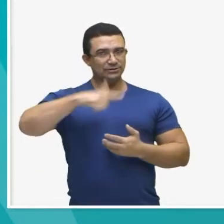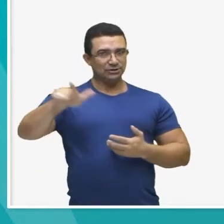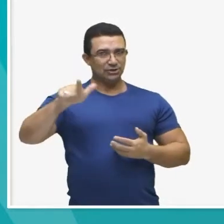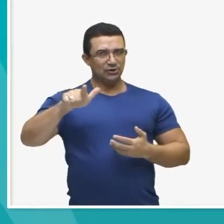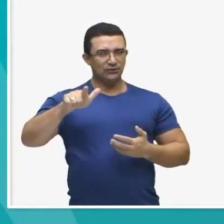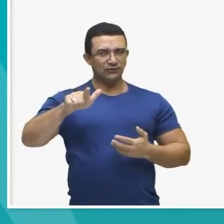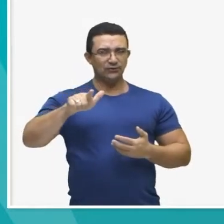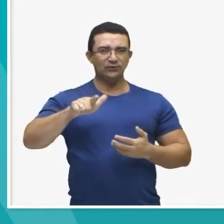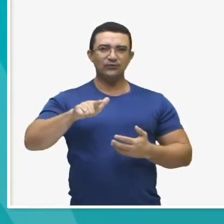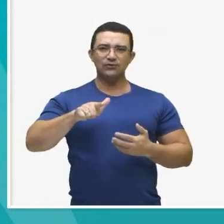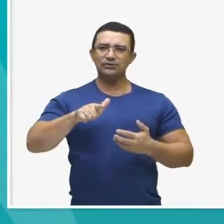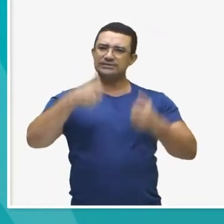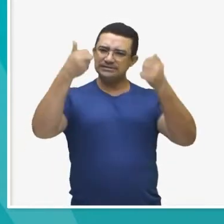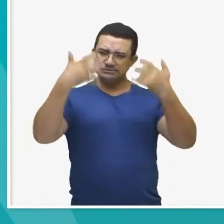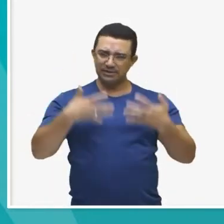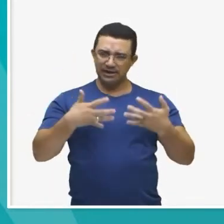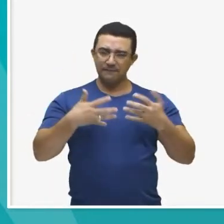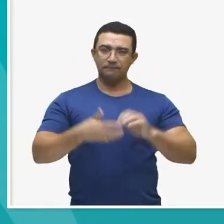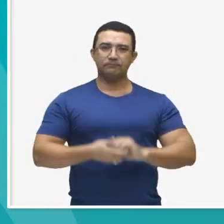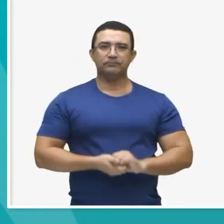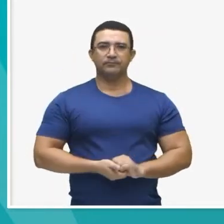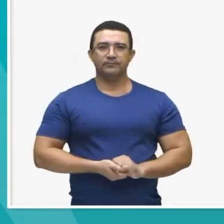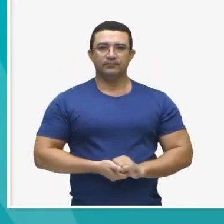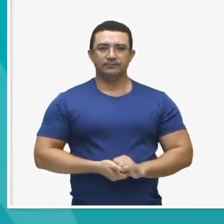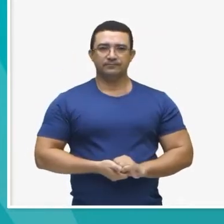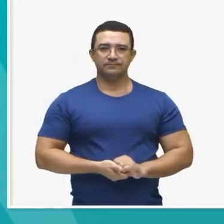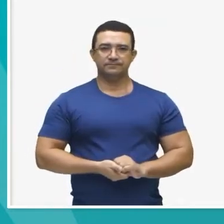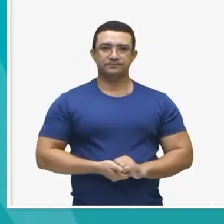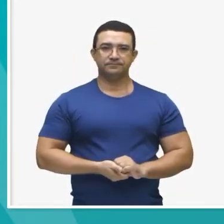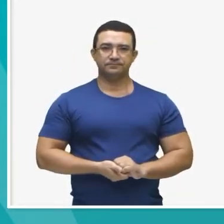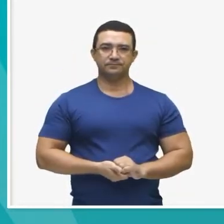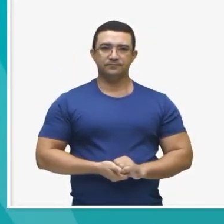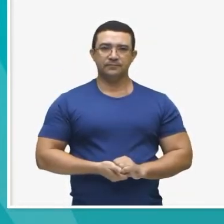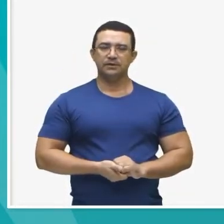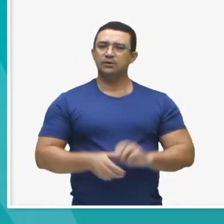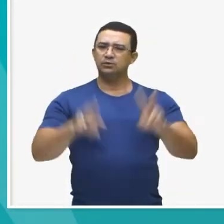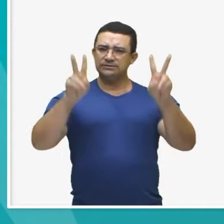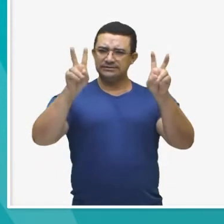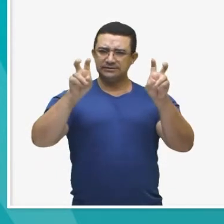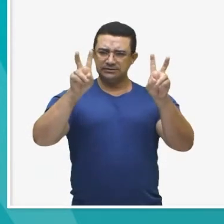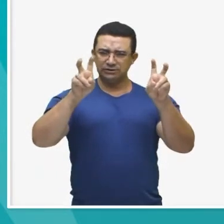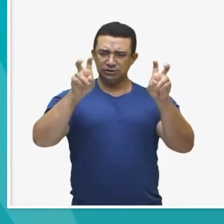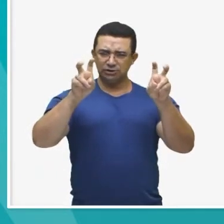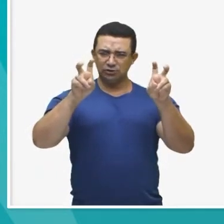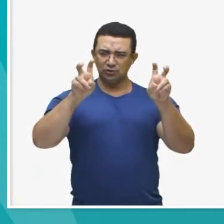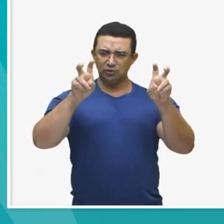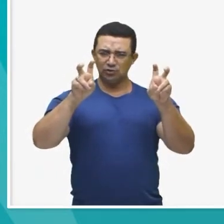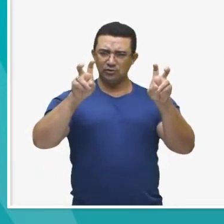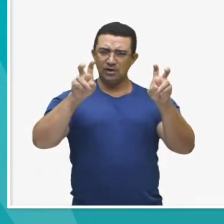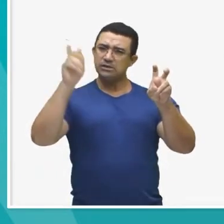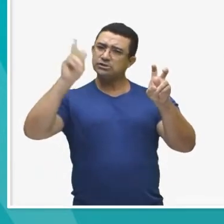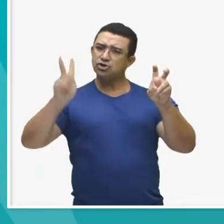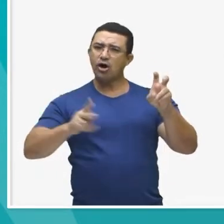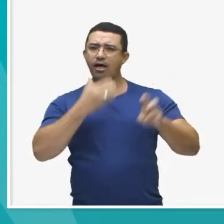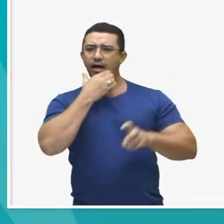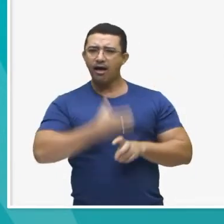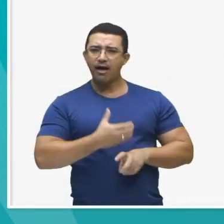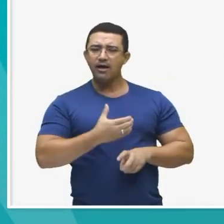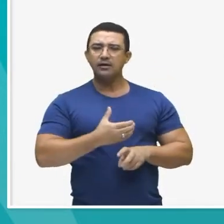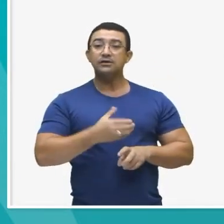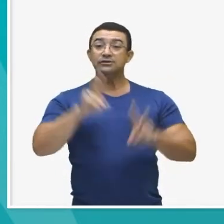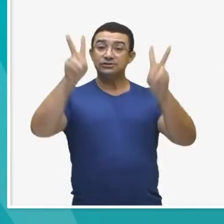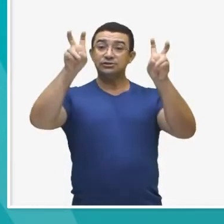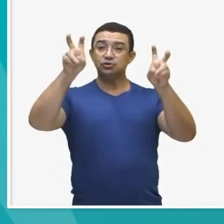nossa formalização com cartela e tudo mais, né? Então, o título desse auto de Natal, Morte e Vida